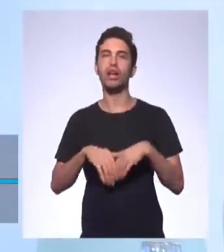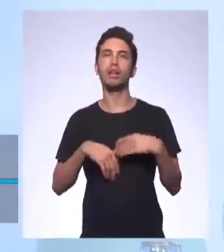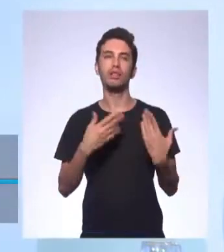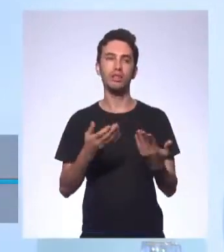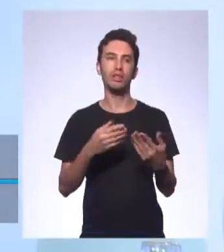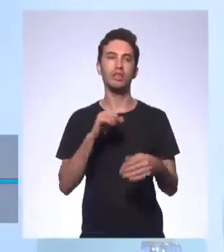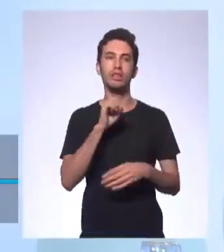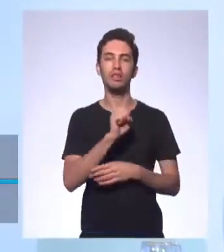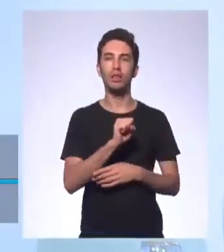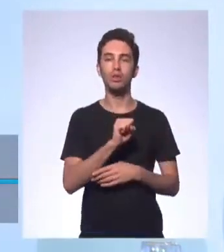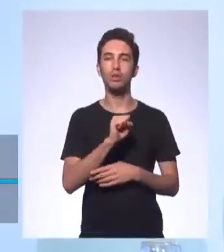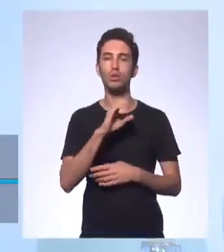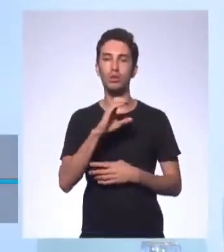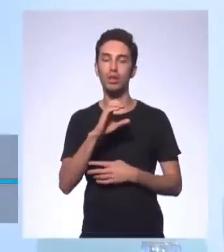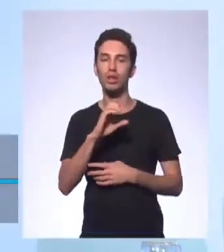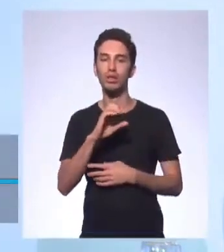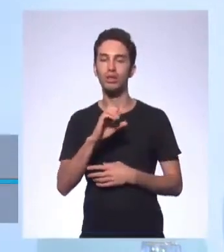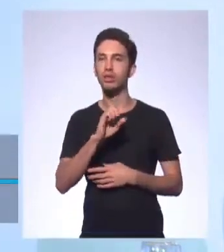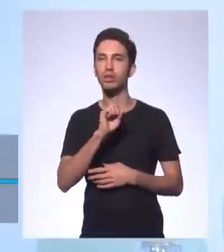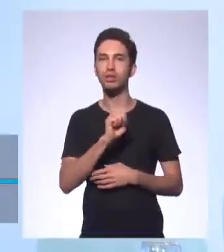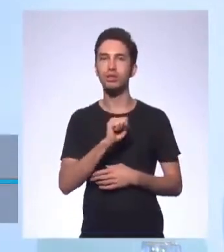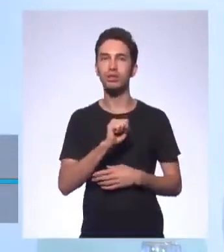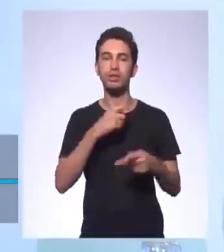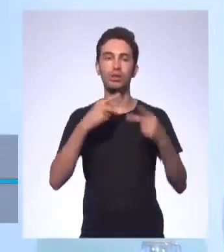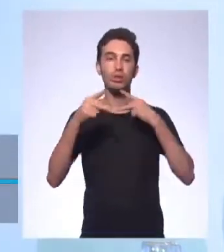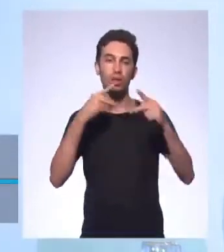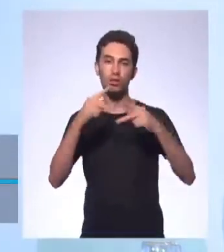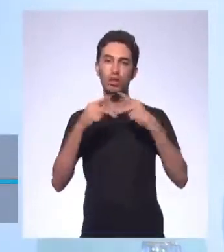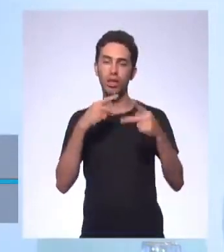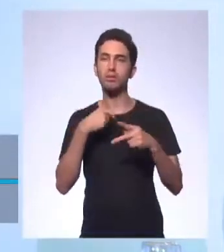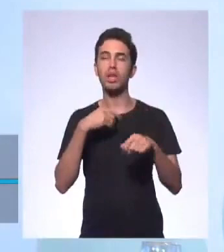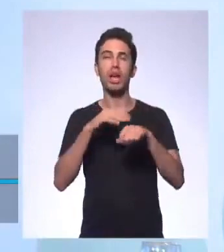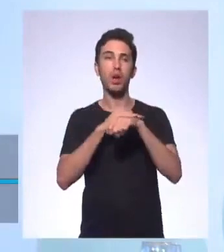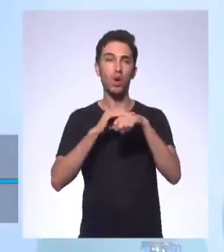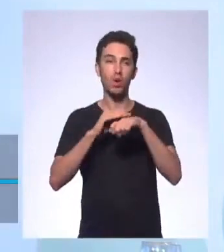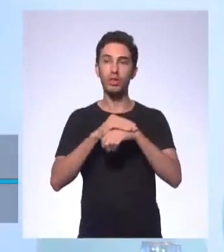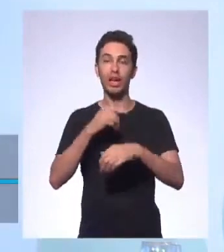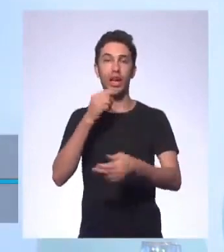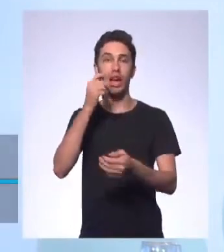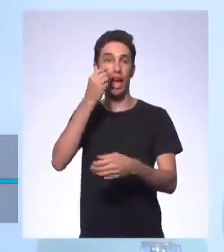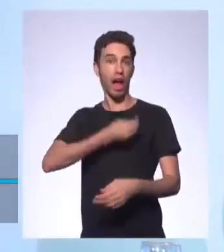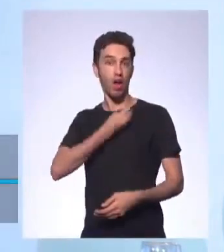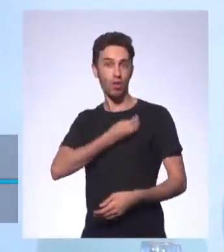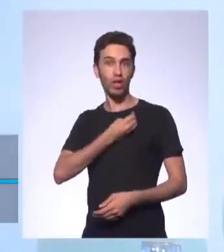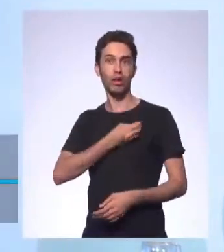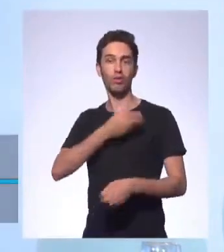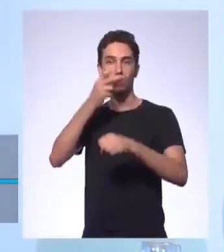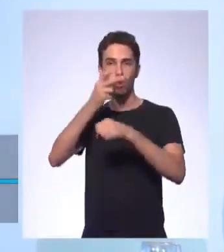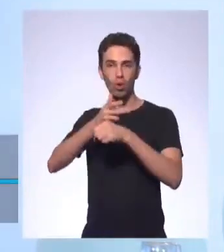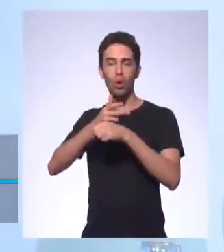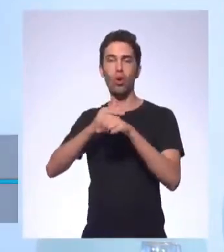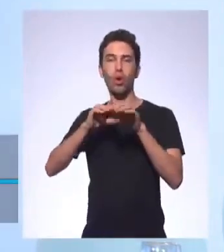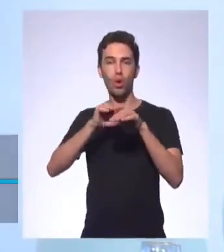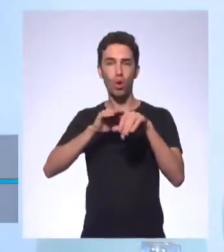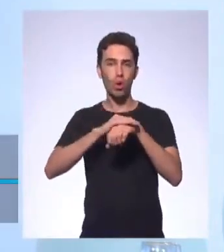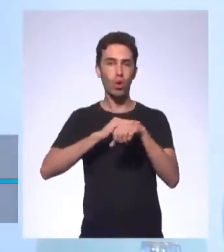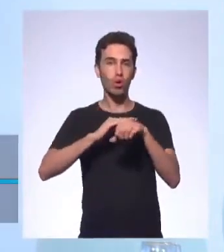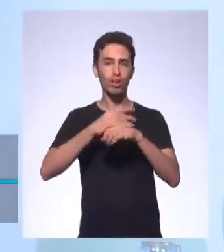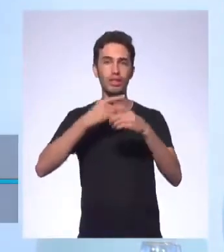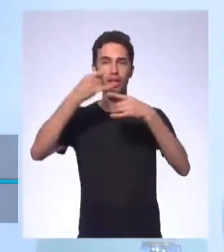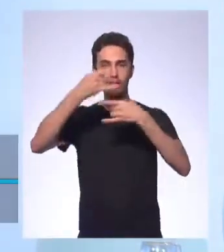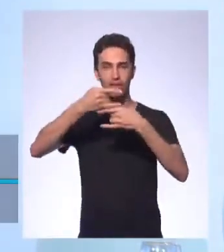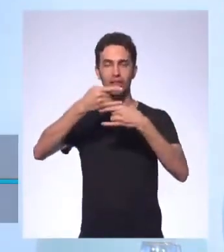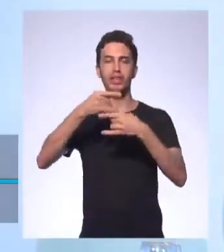alunos apresentando trabalhos aqui, não? Né? E o ano que vem promete, muita mudança vai ter aqui no Centro de Mídias, e quem sabe esse projeto,